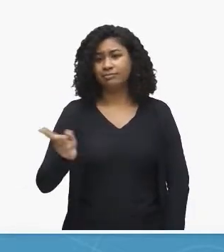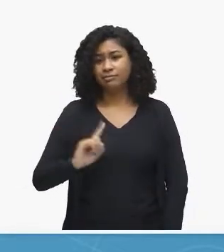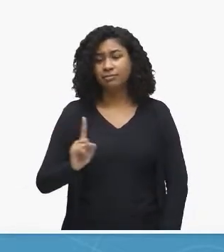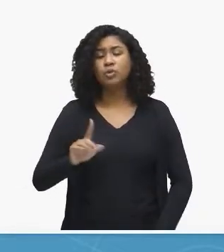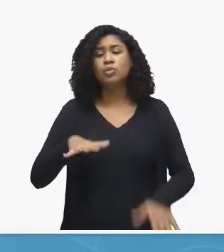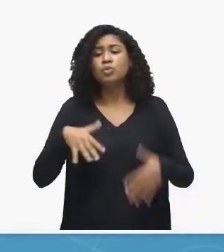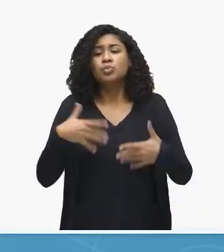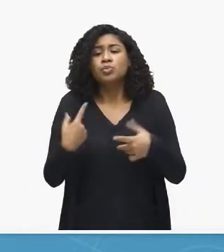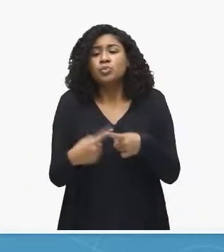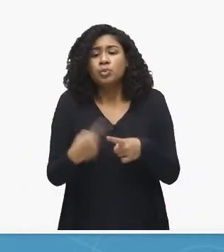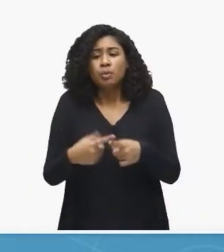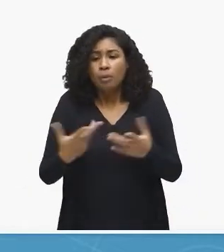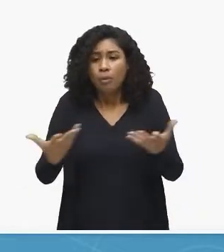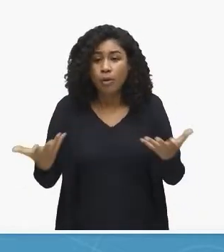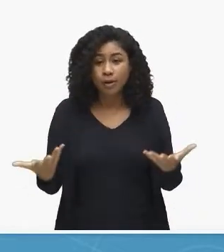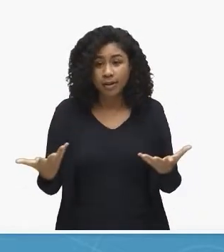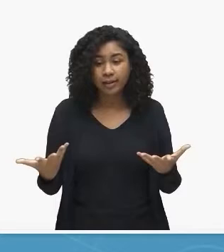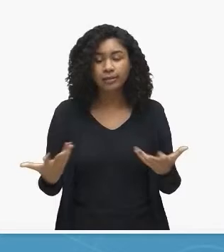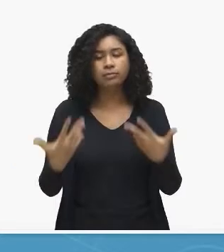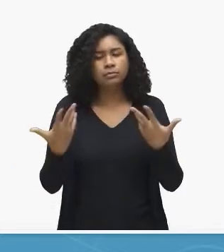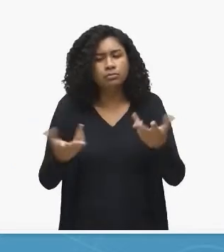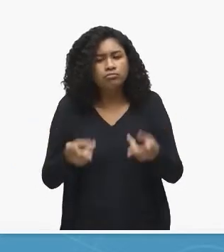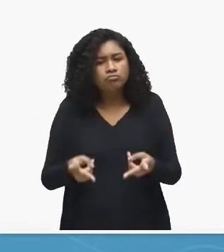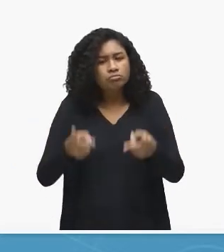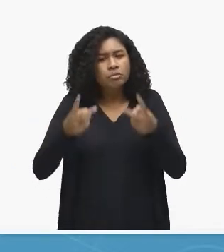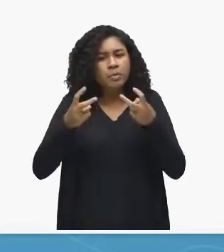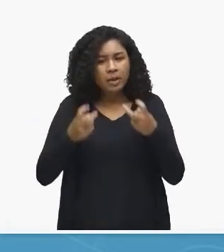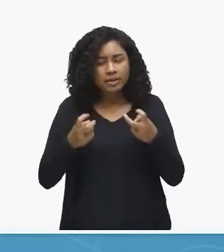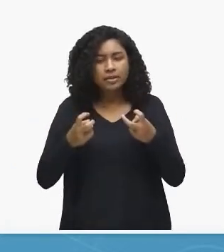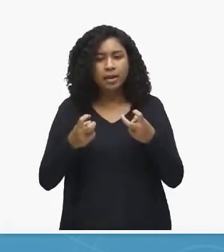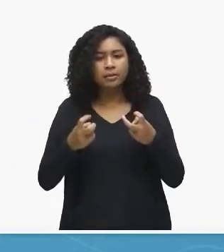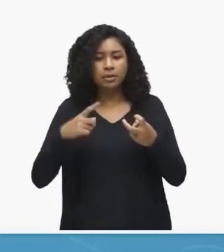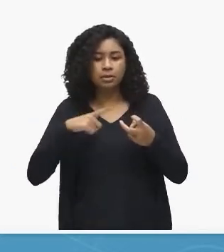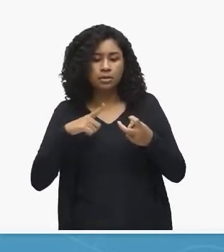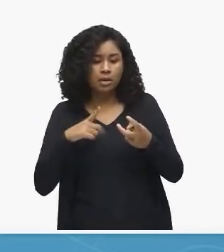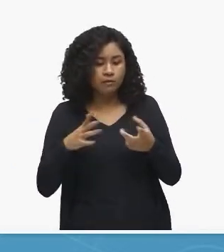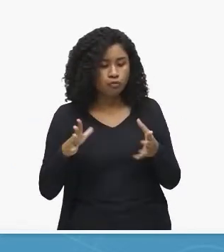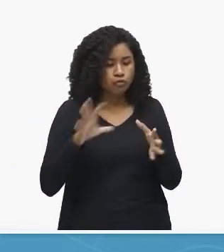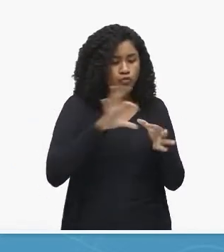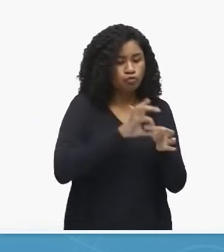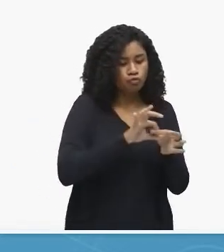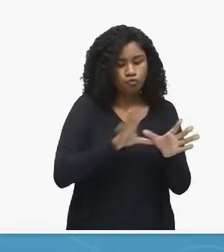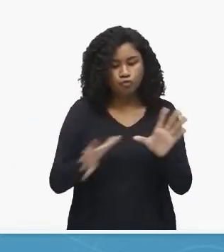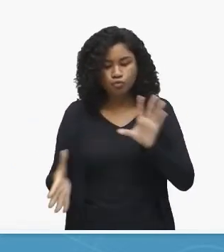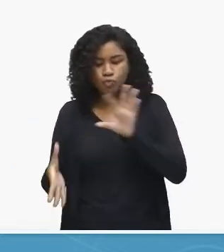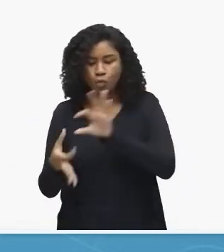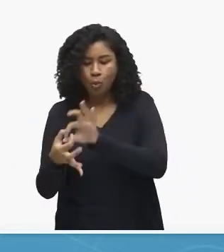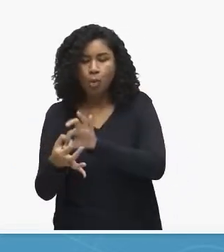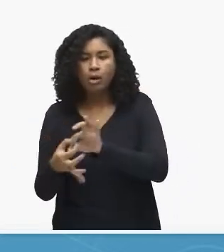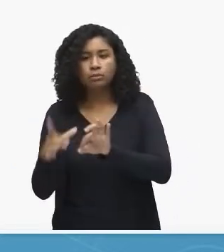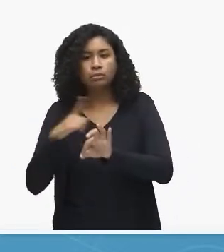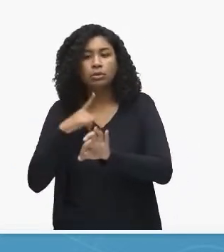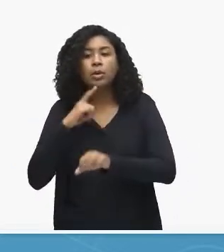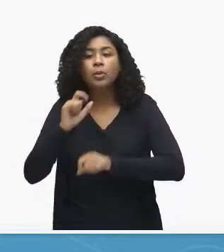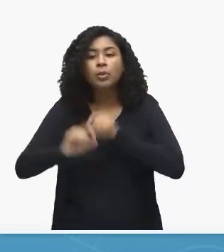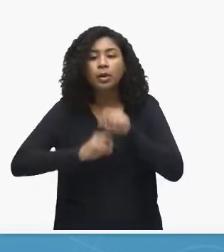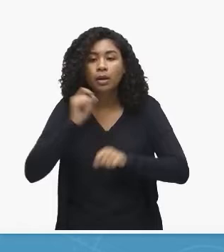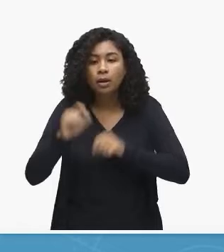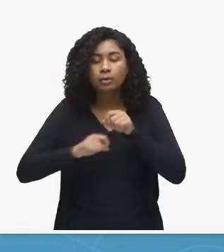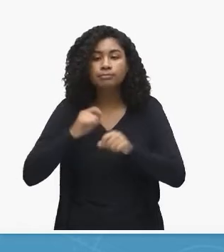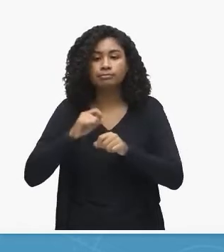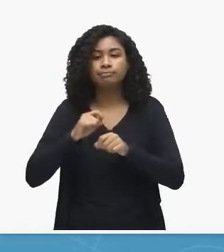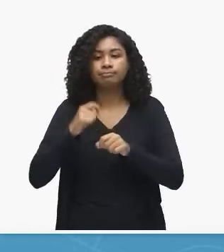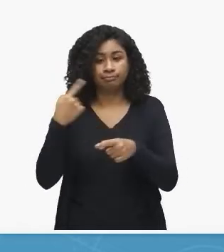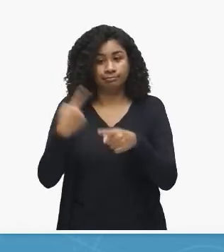motivos específicos. Então, a gente observa que para elas se aliarem, elas vão ter motivos, né? E é esses motivos que a gente vai ver ao longo da